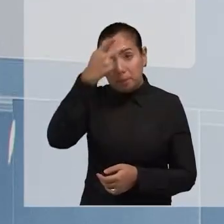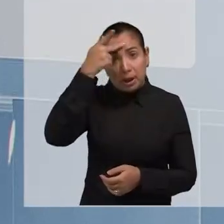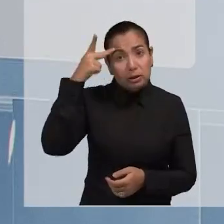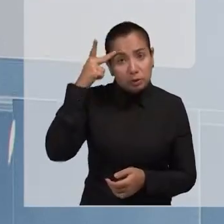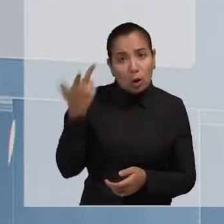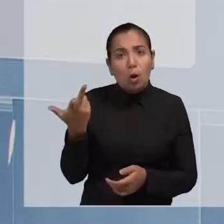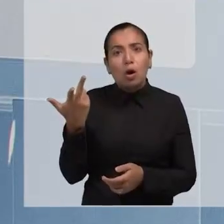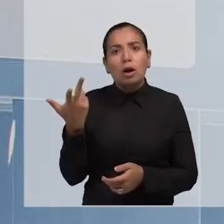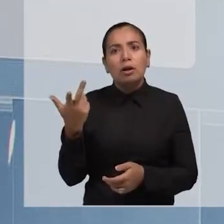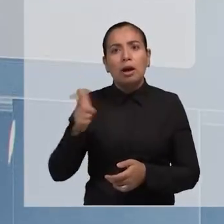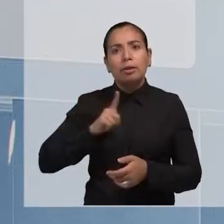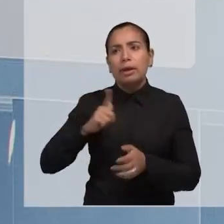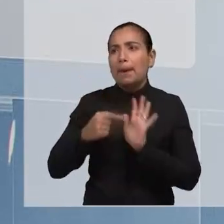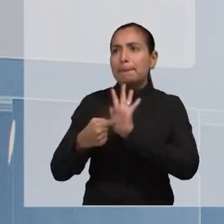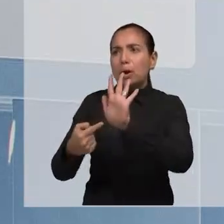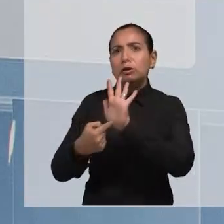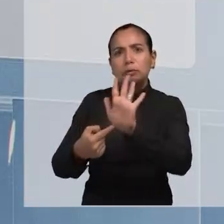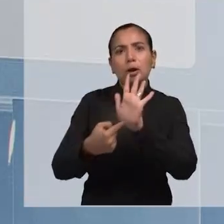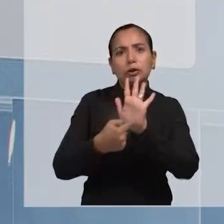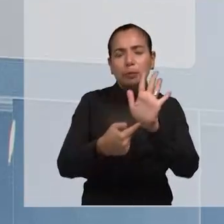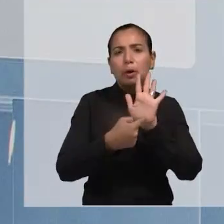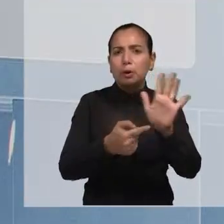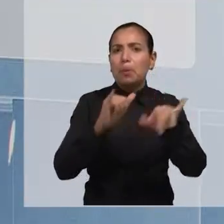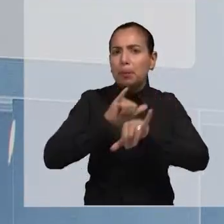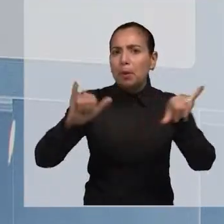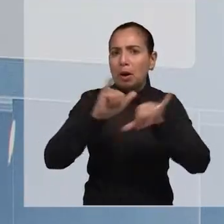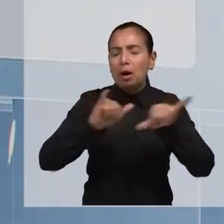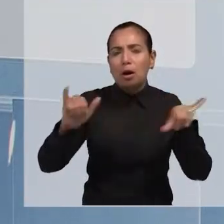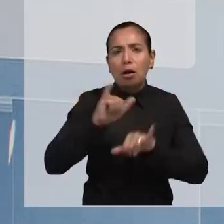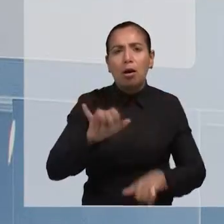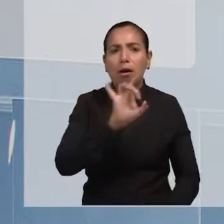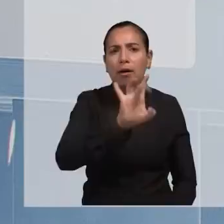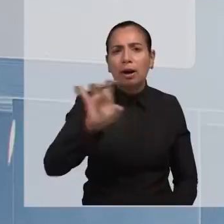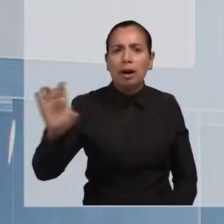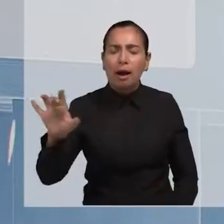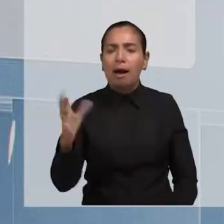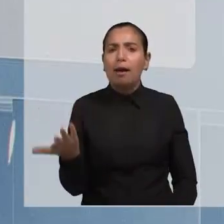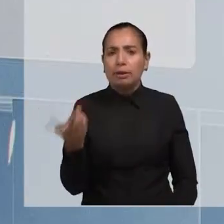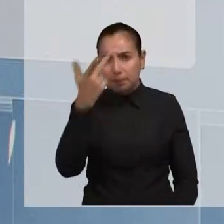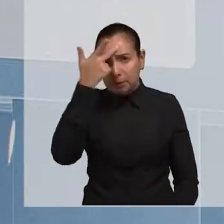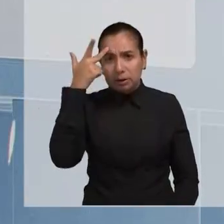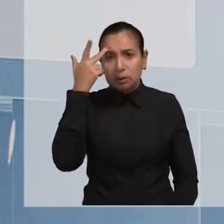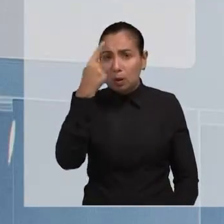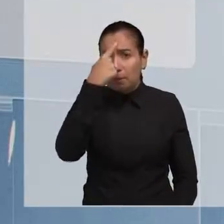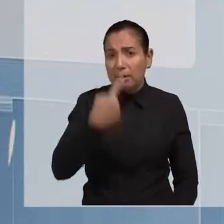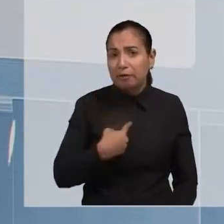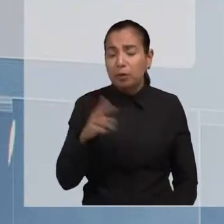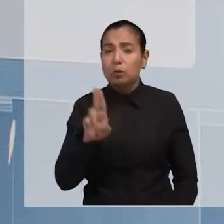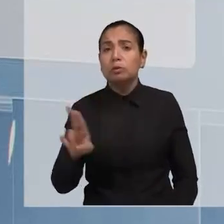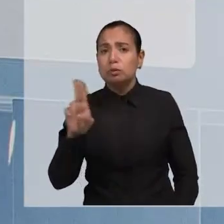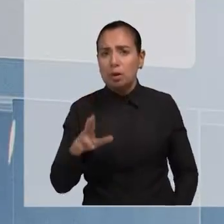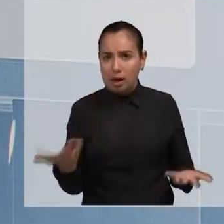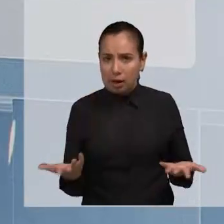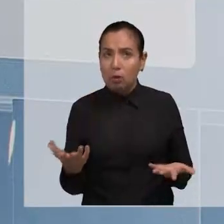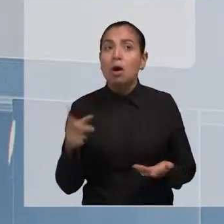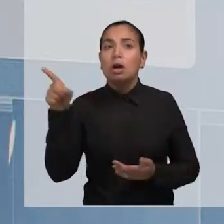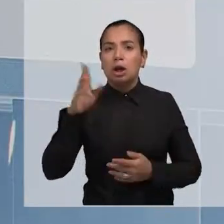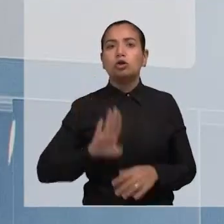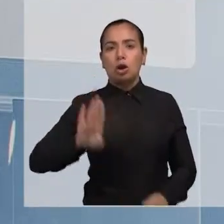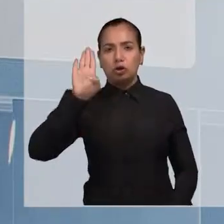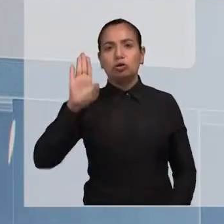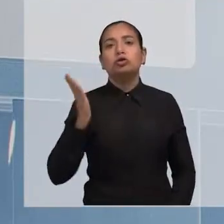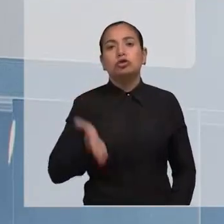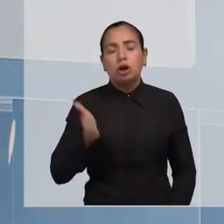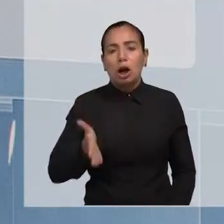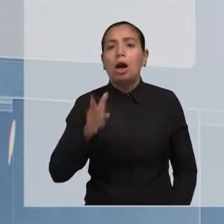foi feita a campanha direcionada de acordo com o perfil de cada usuário. Coisa que ele já se comprometeu em não fazer aqui, em